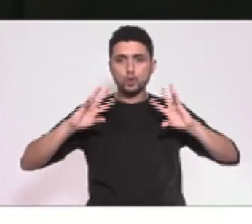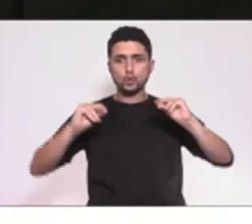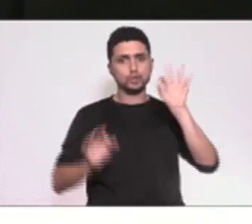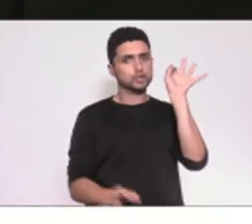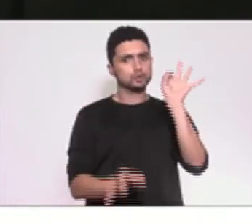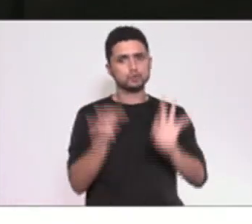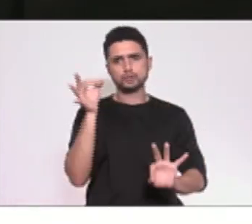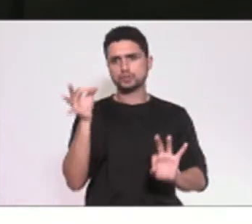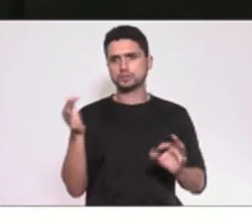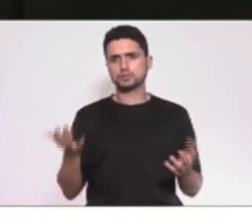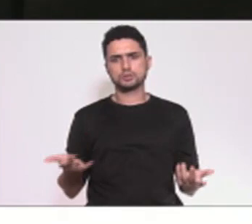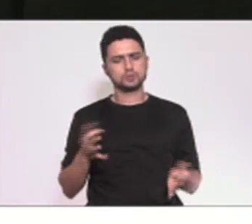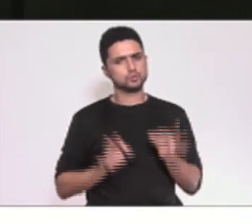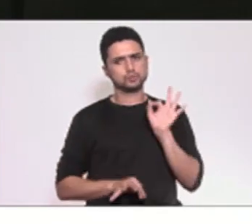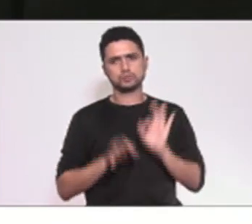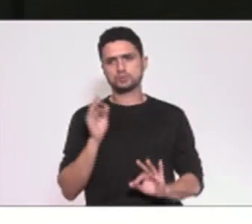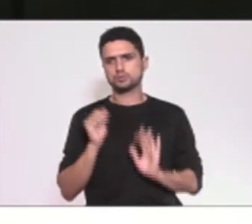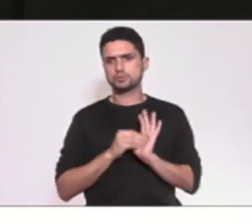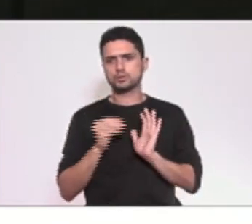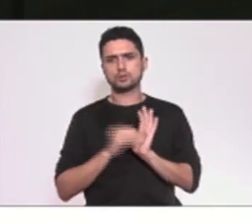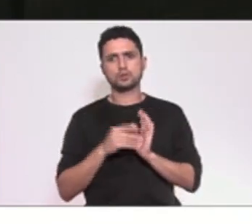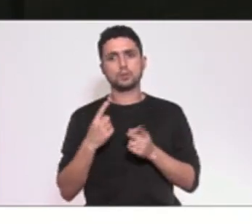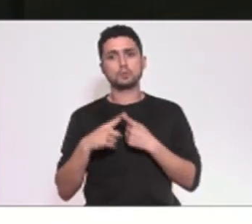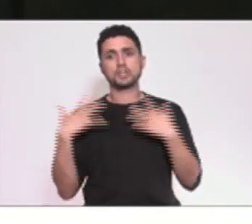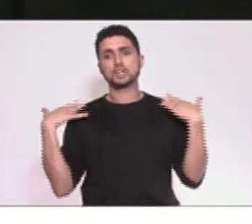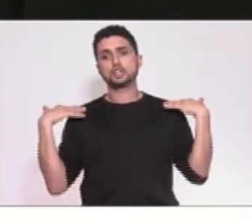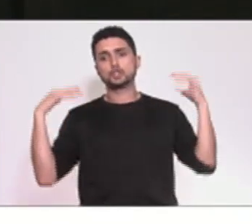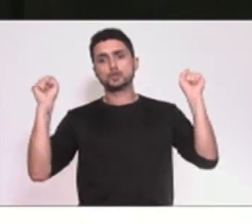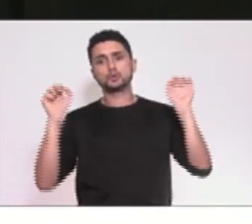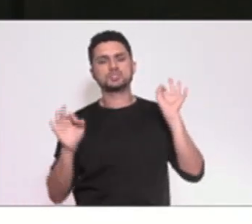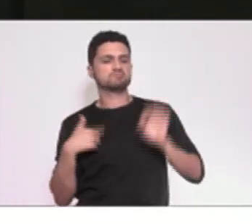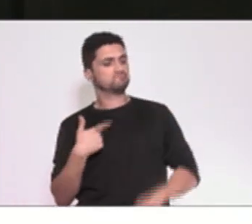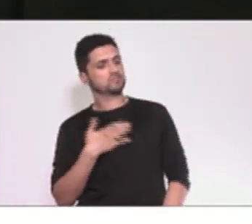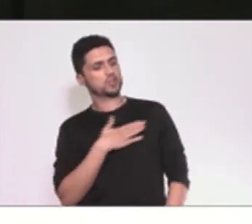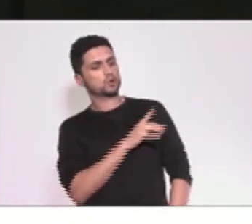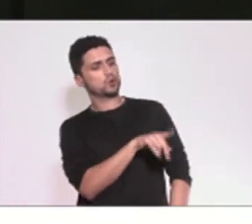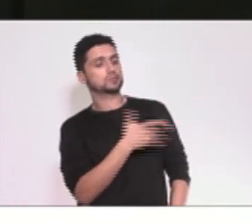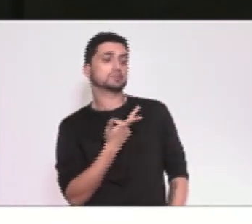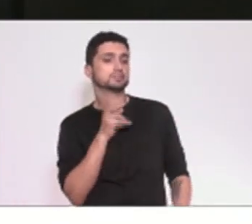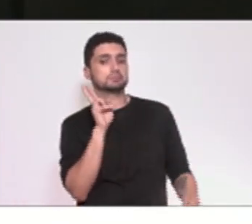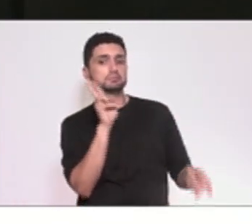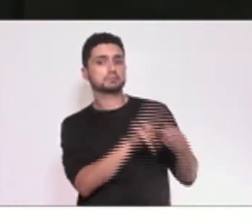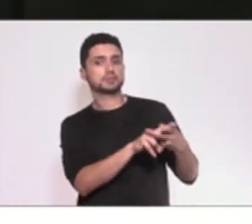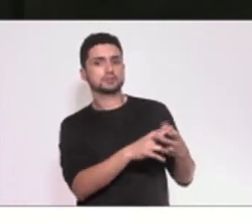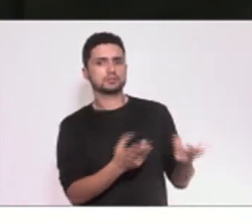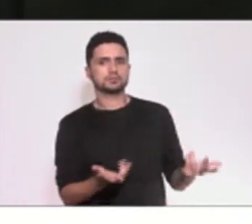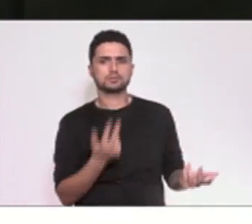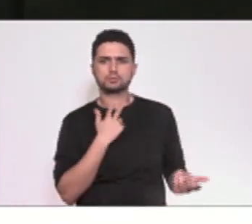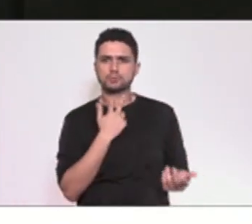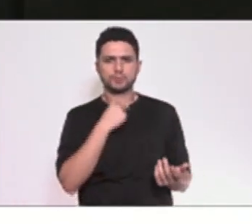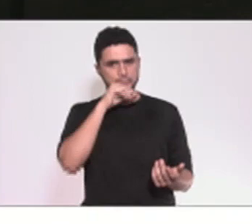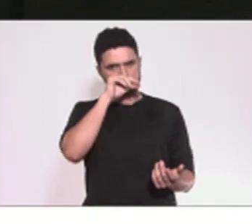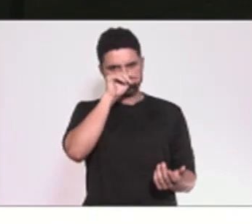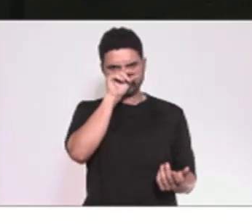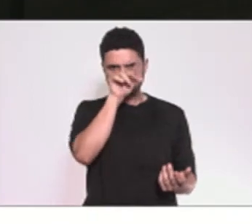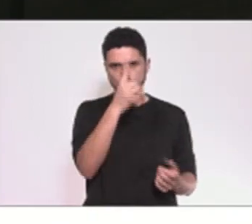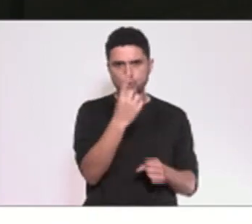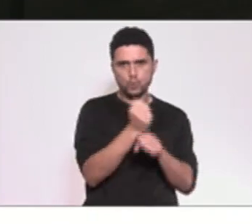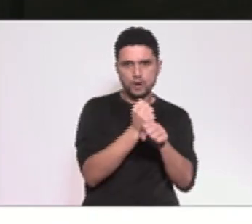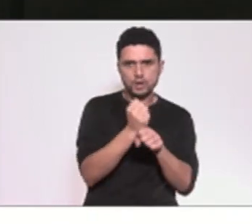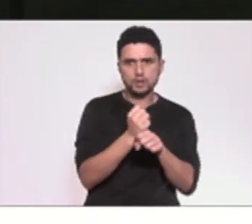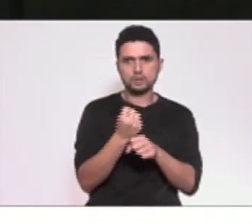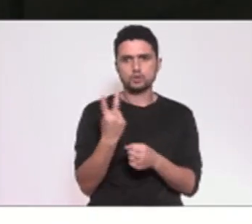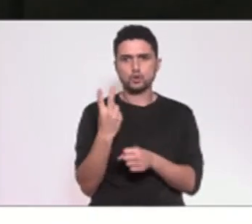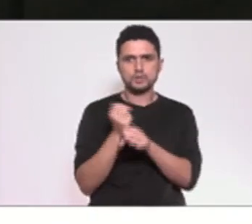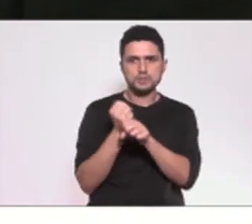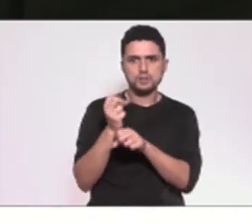injustiçados, porque um juiz não gosta deles e poderia colocá-los na prisão preventivamente um ano sem